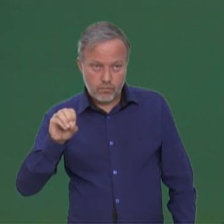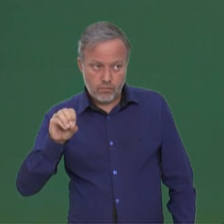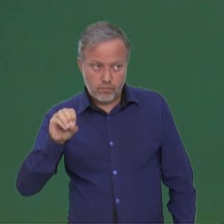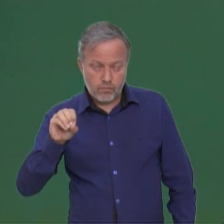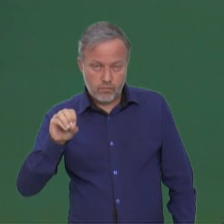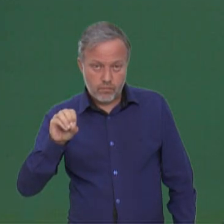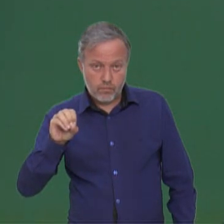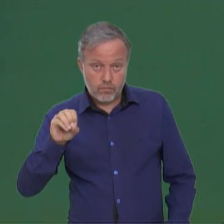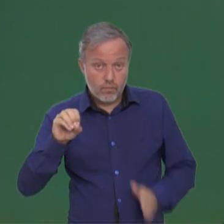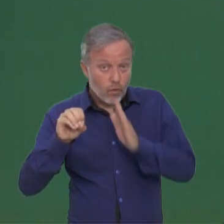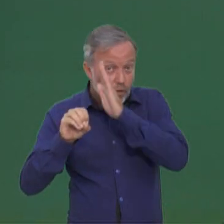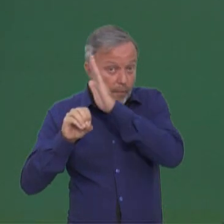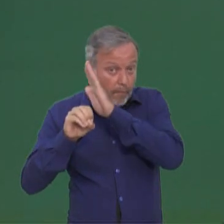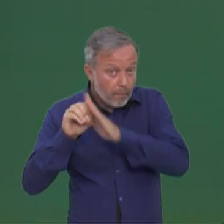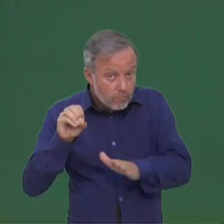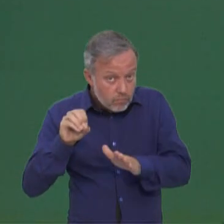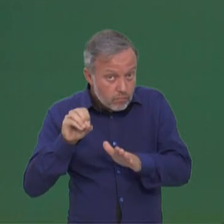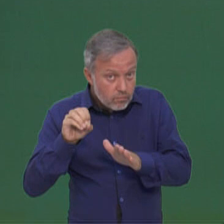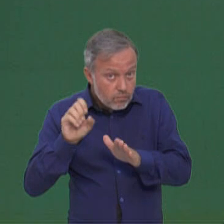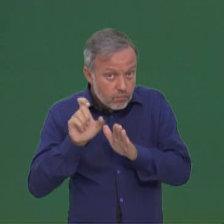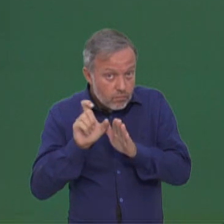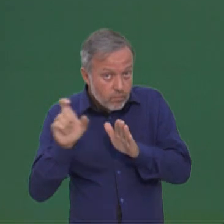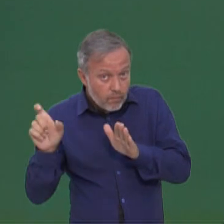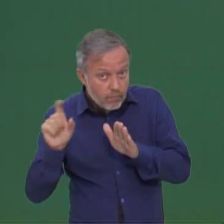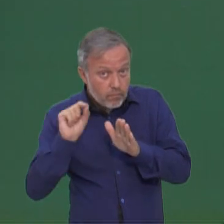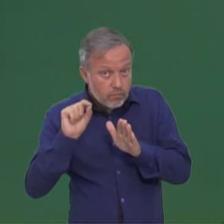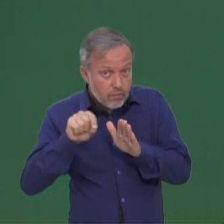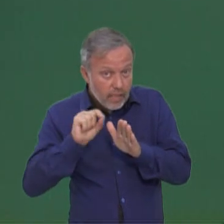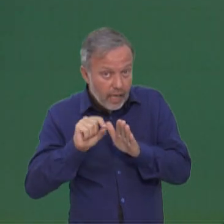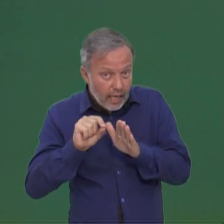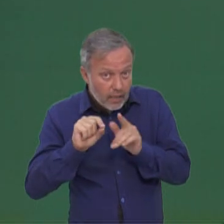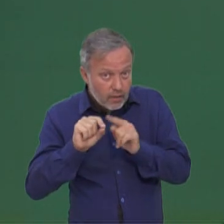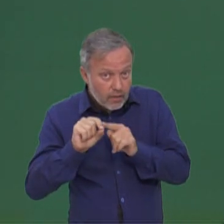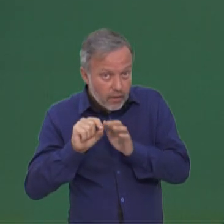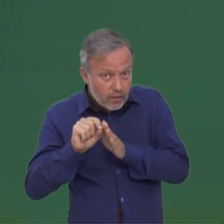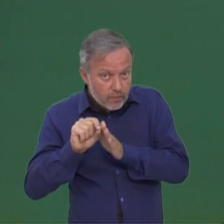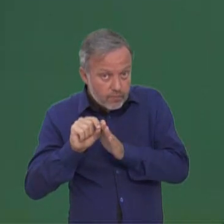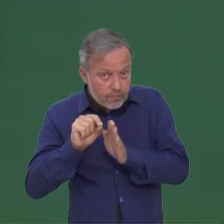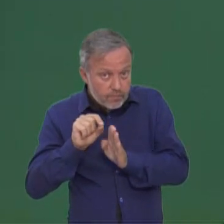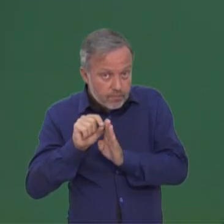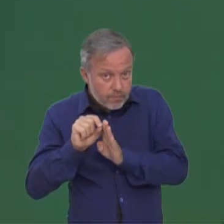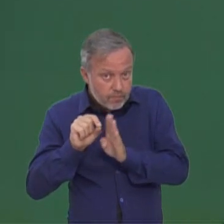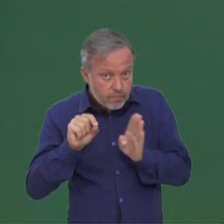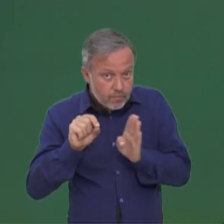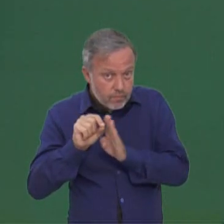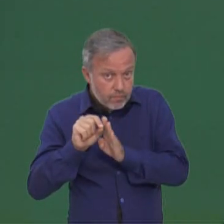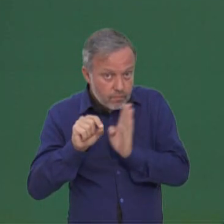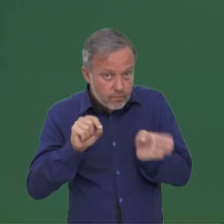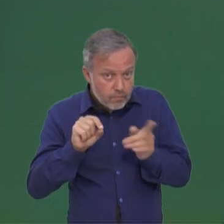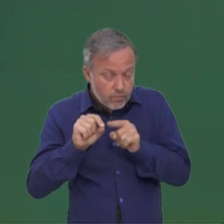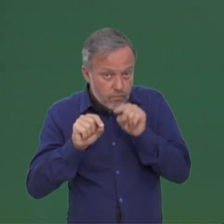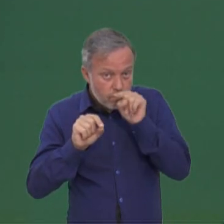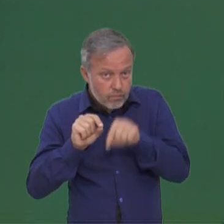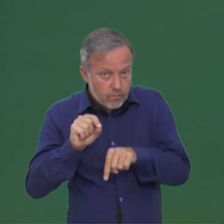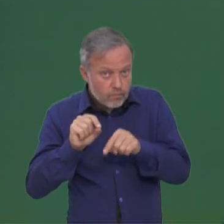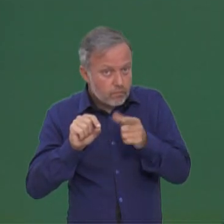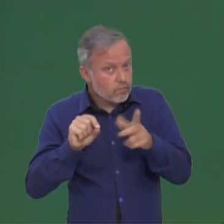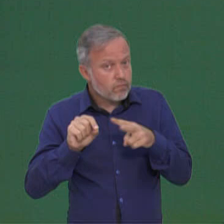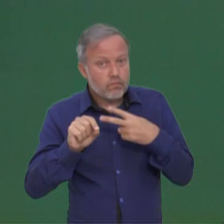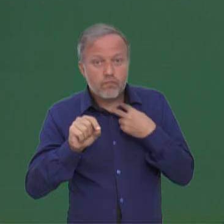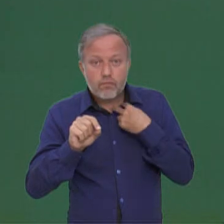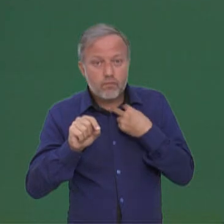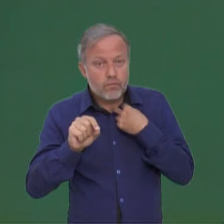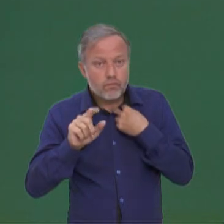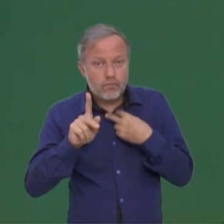gente colocaria a barrinha, que começa o que, né, ali nesse caso da frase, ali não pode